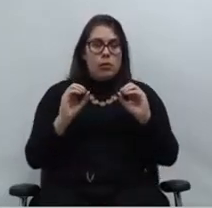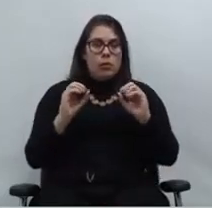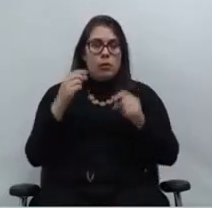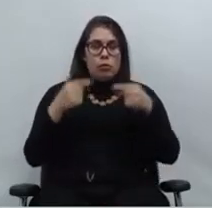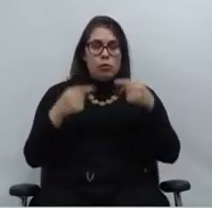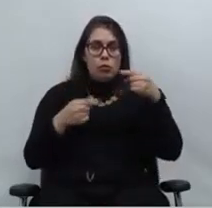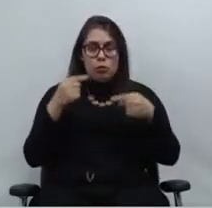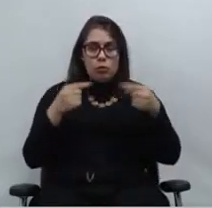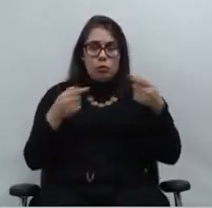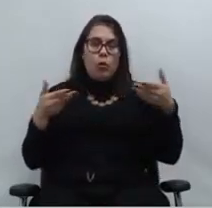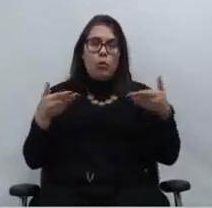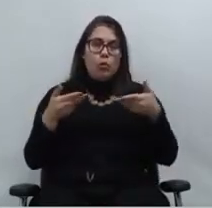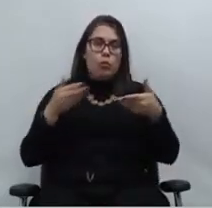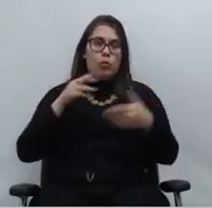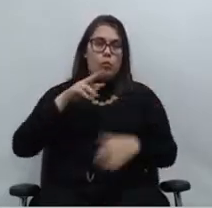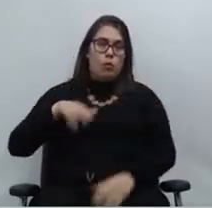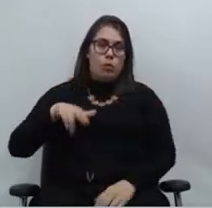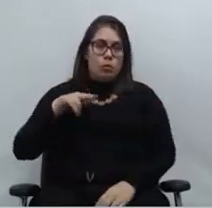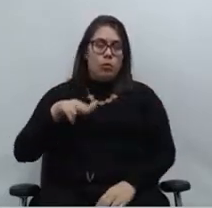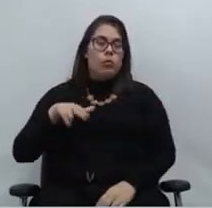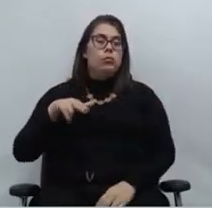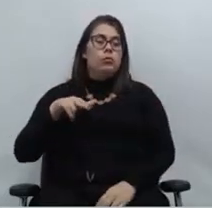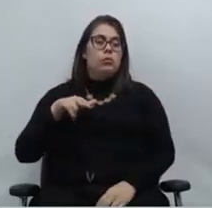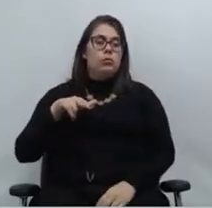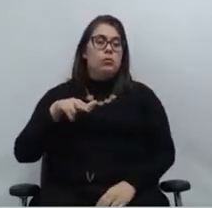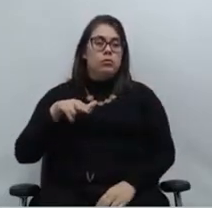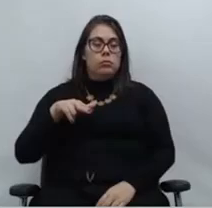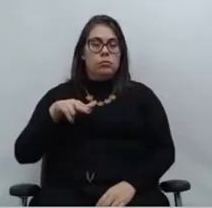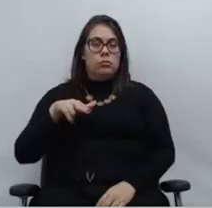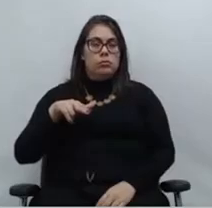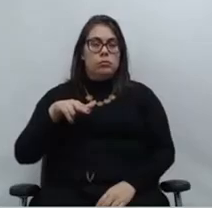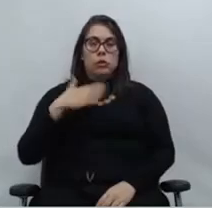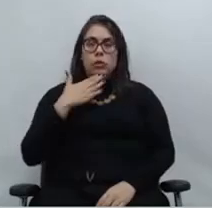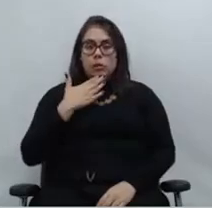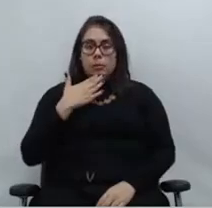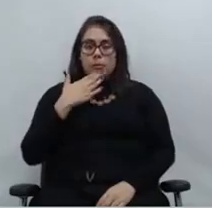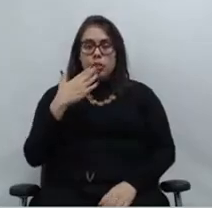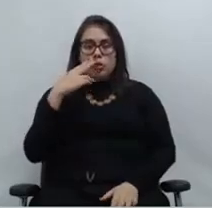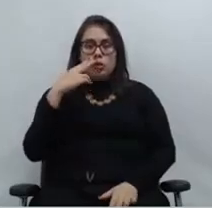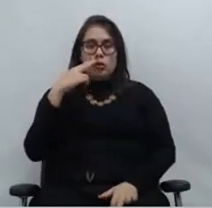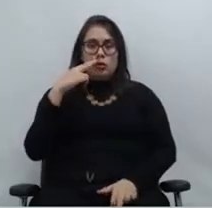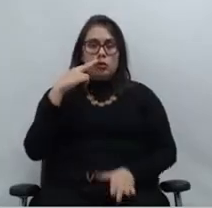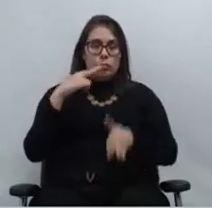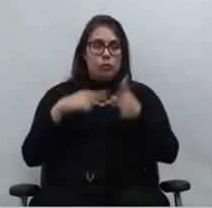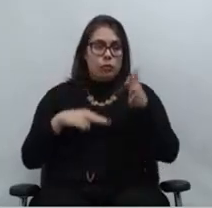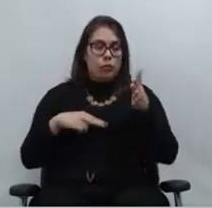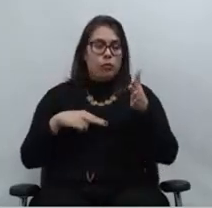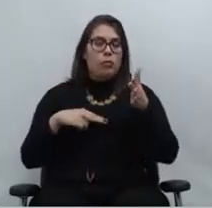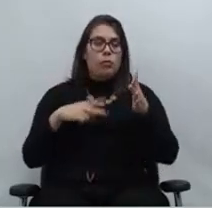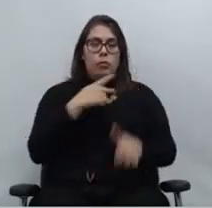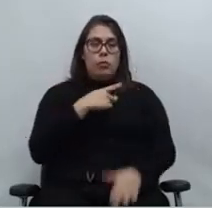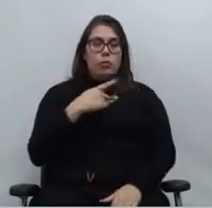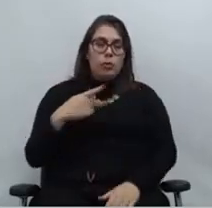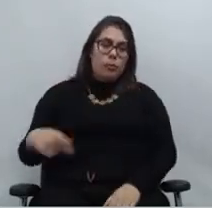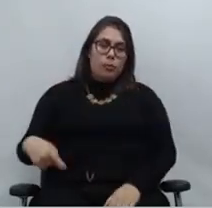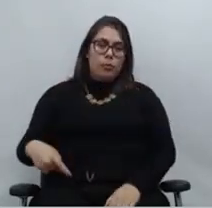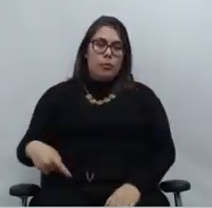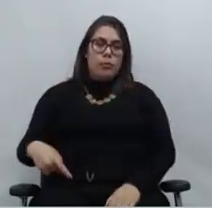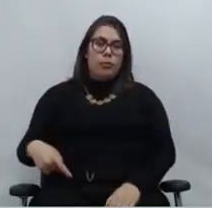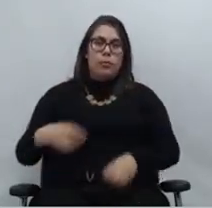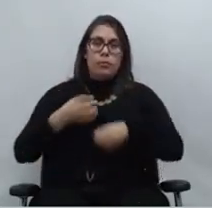do processo nessa data. De qualquer forma, em razão do pedido de uso da palavra da presidente, passo a palavra